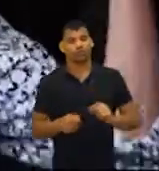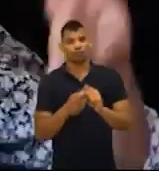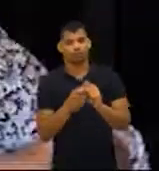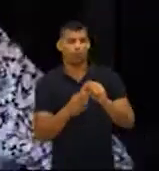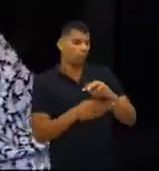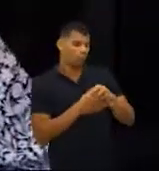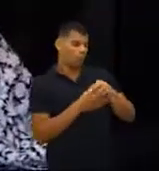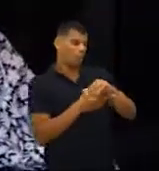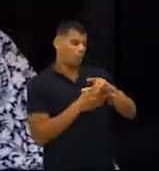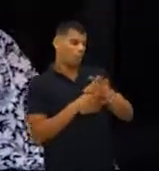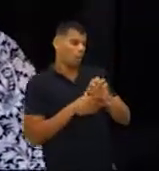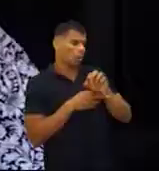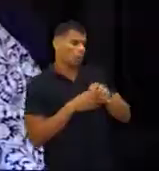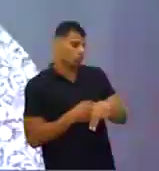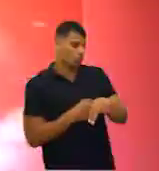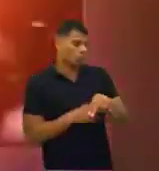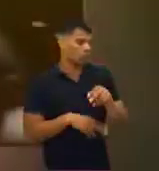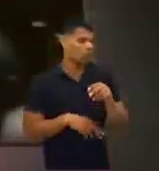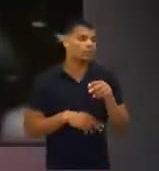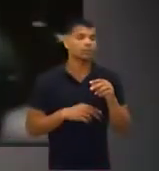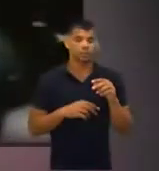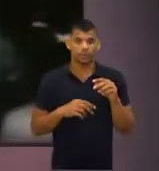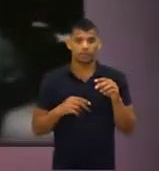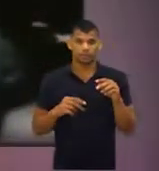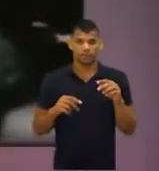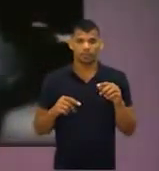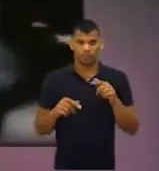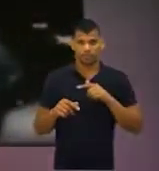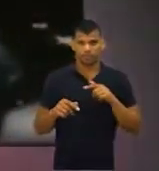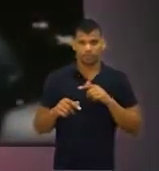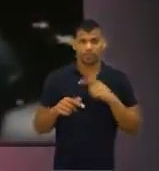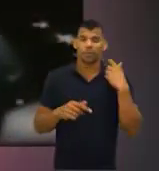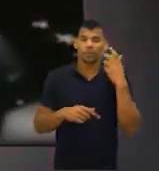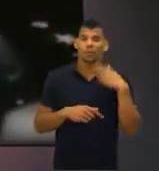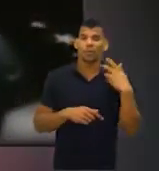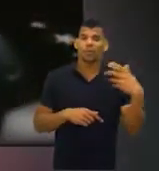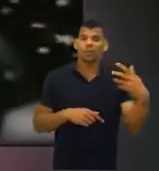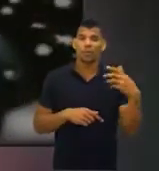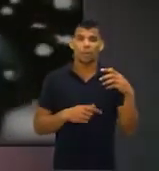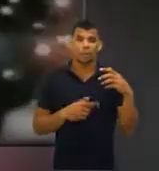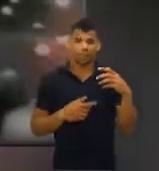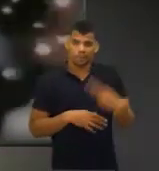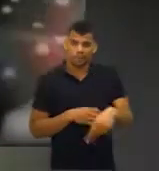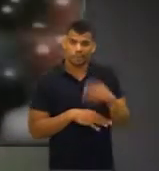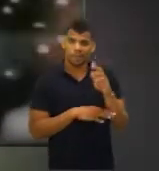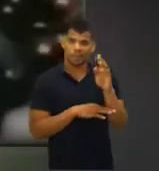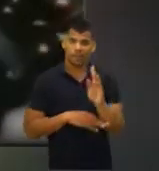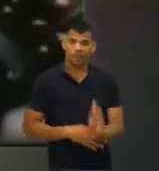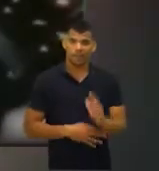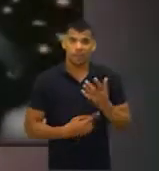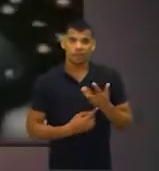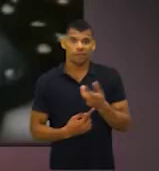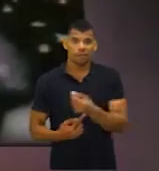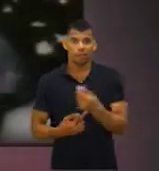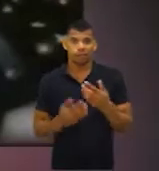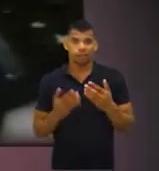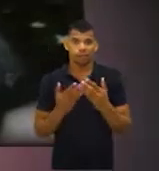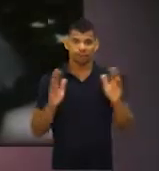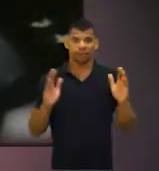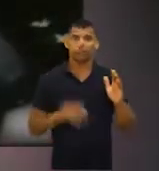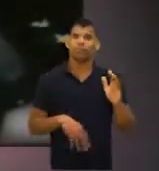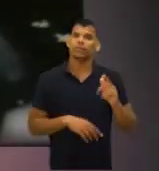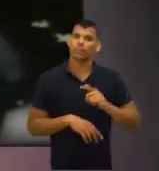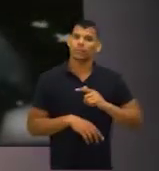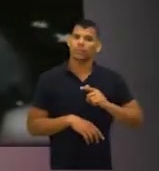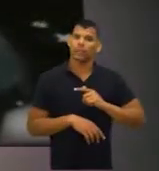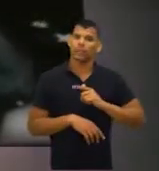foi lançado junto com o Milton Nascimento. Não, eles são uma geração anterior, mais aplicada na música popular brasileira. E o festival abriu o caminho